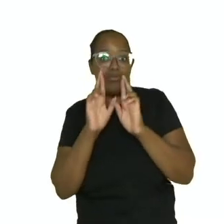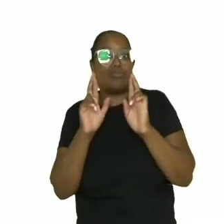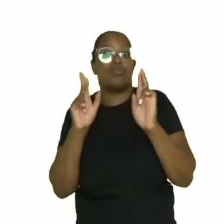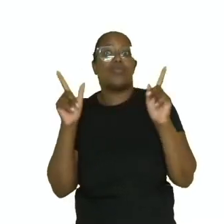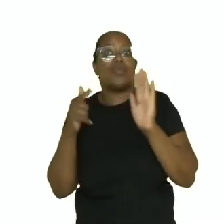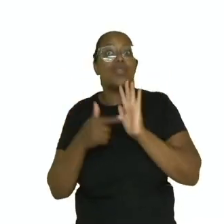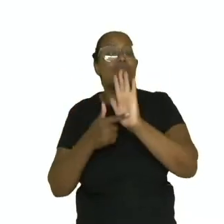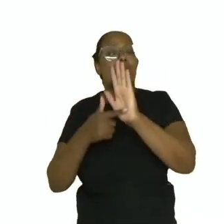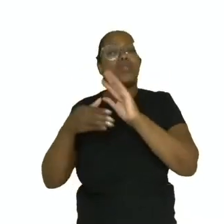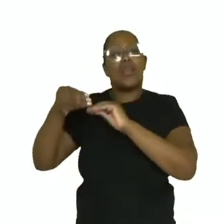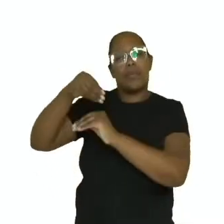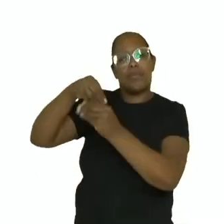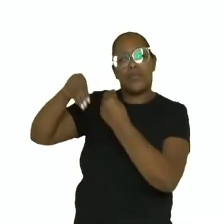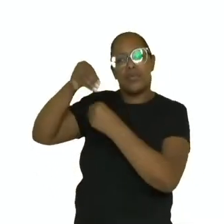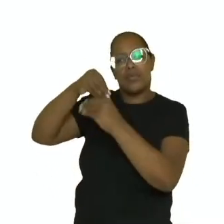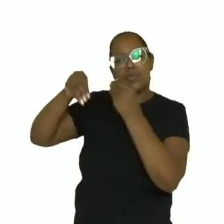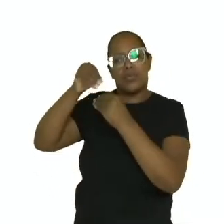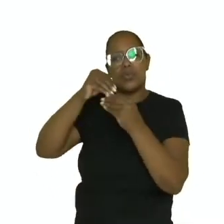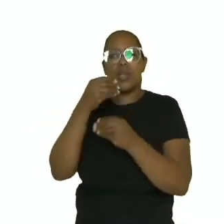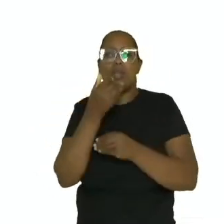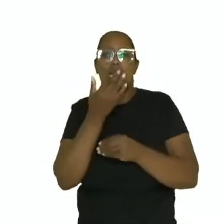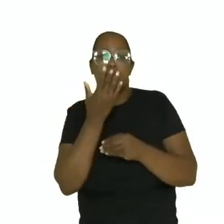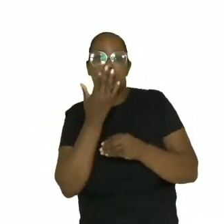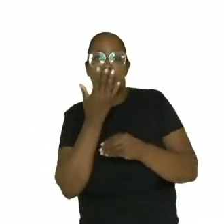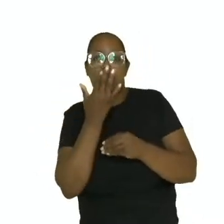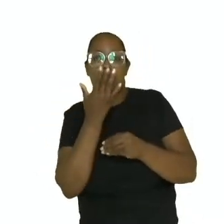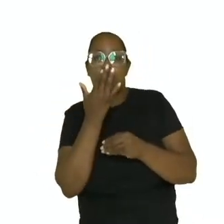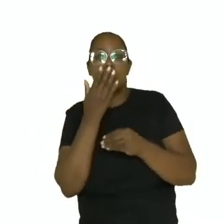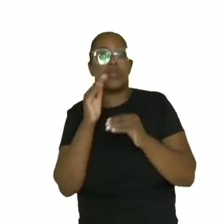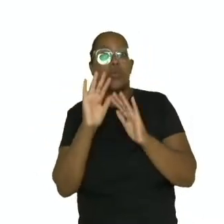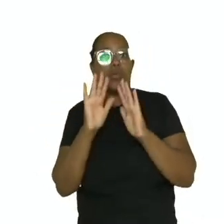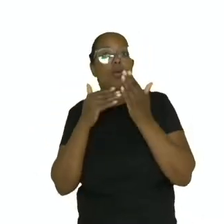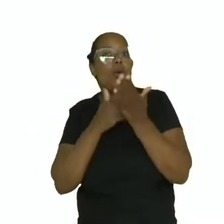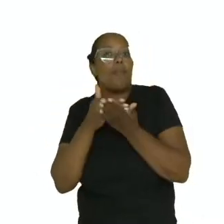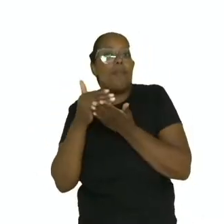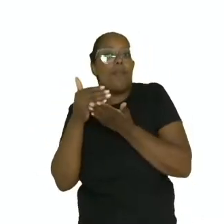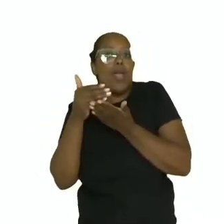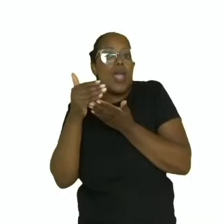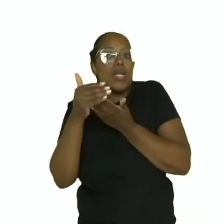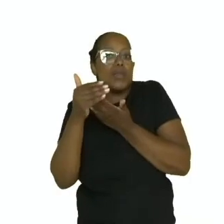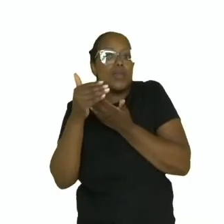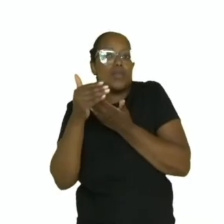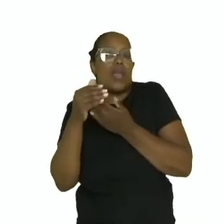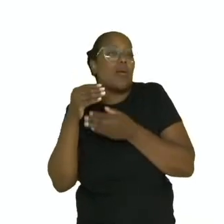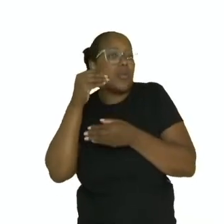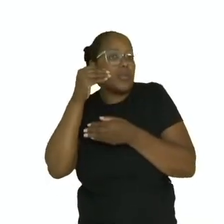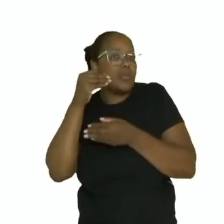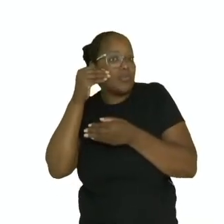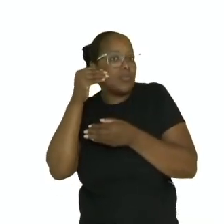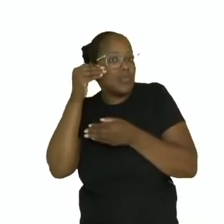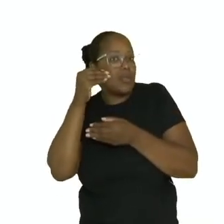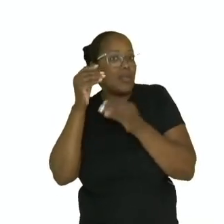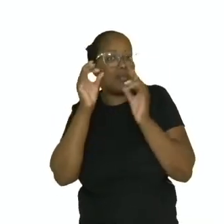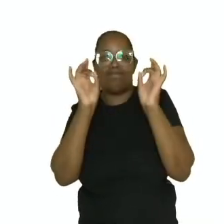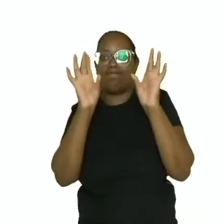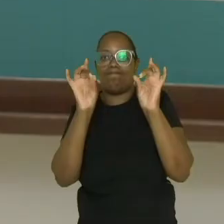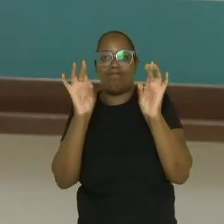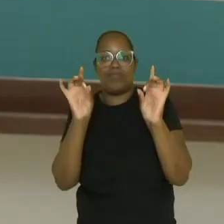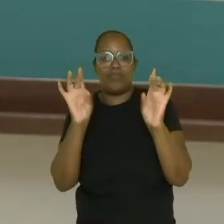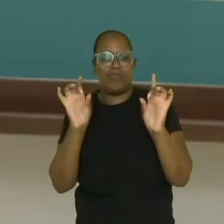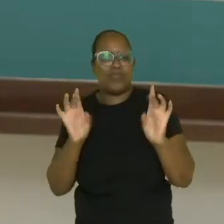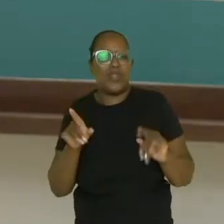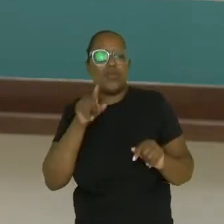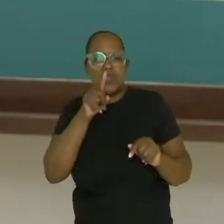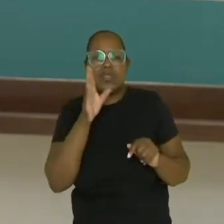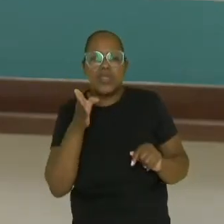essa mistura de tonalidades quando o sol nasce, olha que lindo essa experiência que ele proporciona. Você já viu